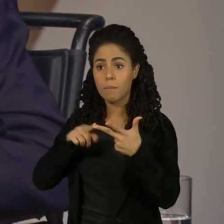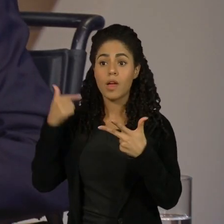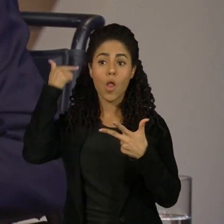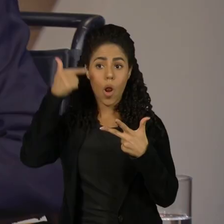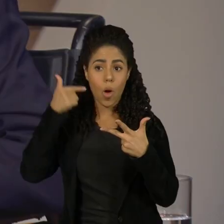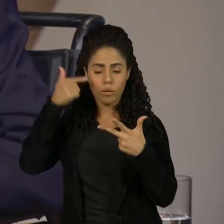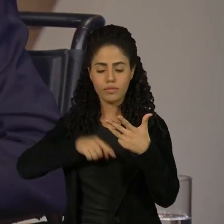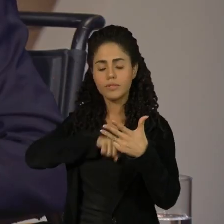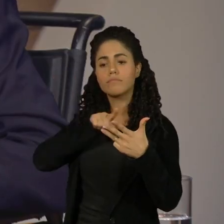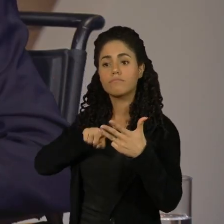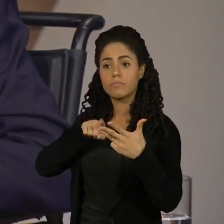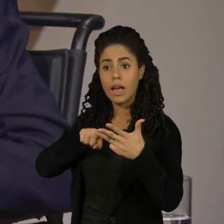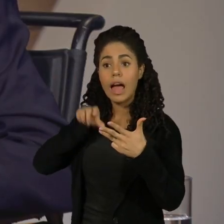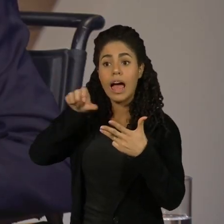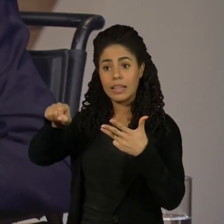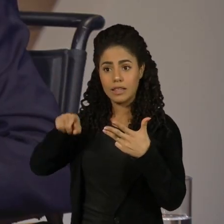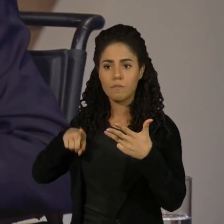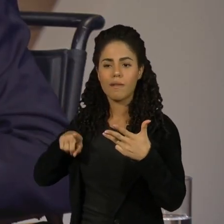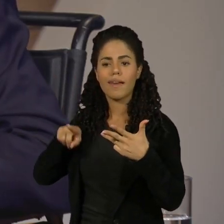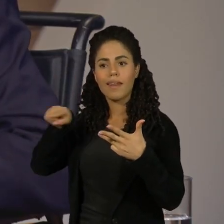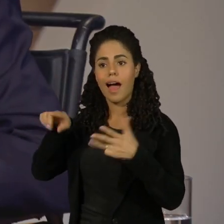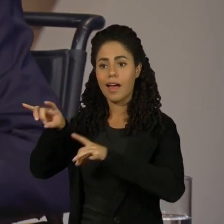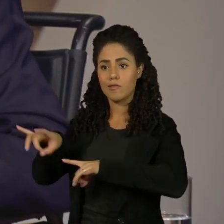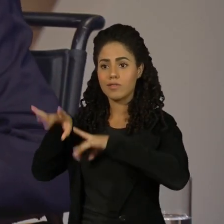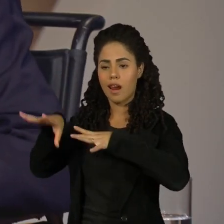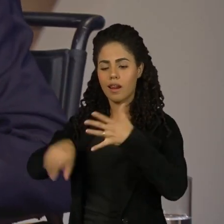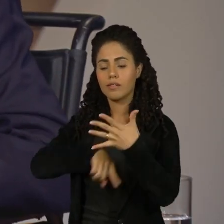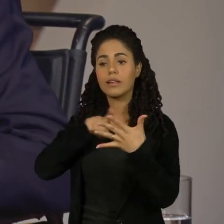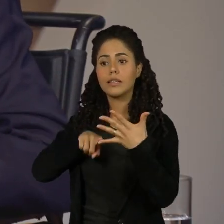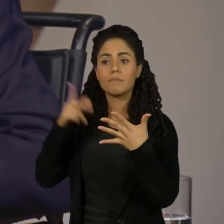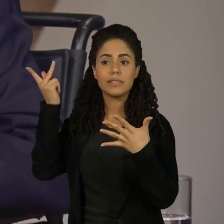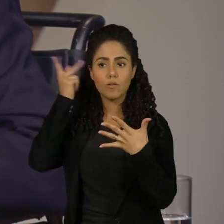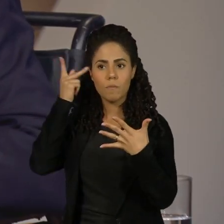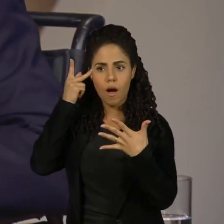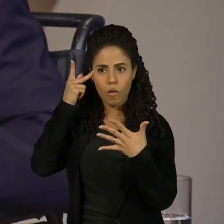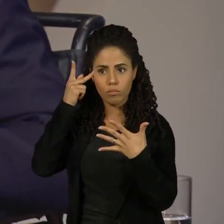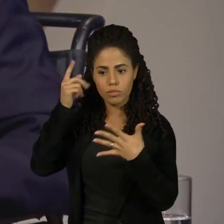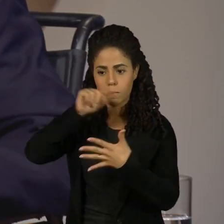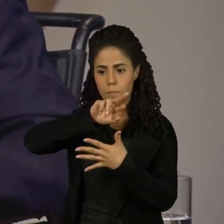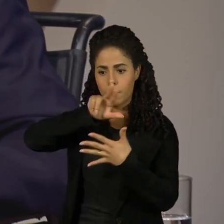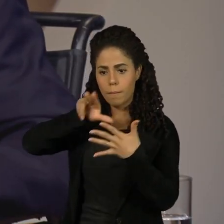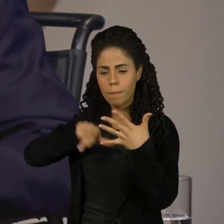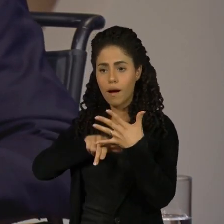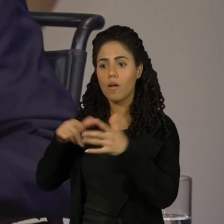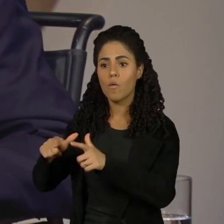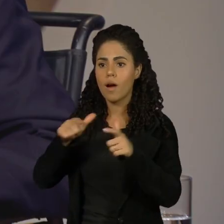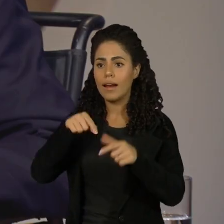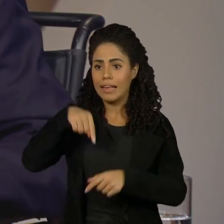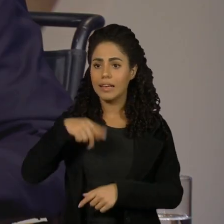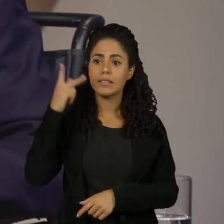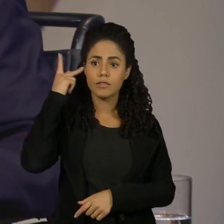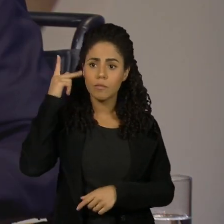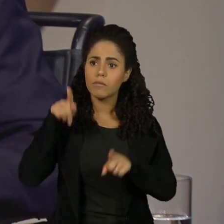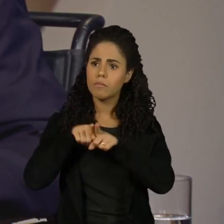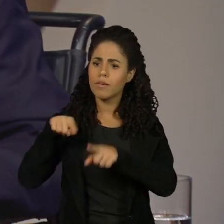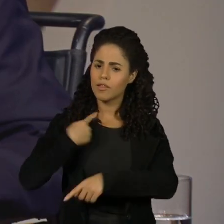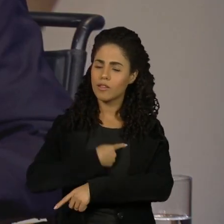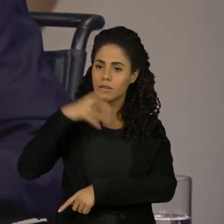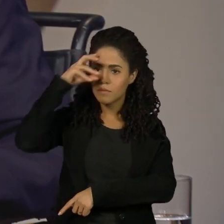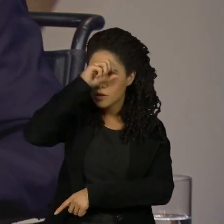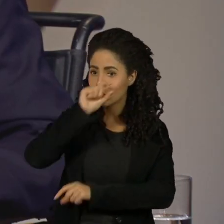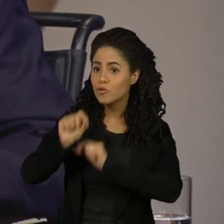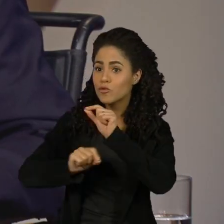Londres, aconteceu na Nova Gales do Sul e aconteceu na cidade de São Paulo. E na cidade de São Paulo a gente teve outro aprendizado. A